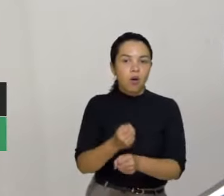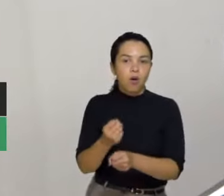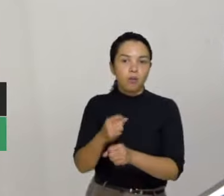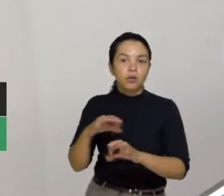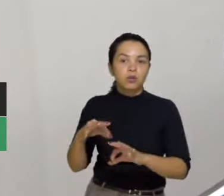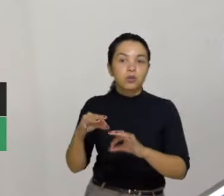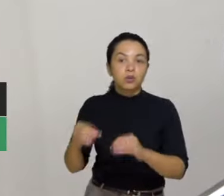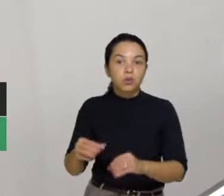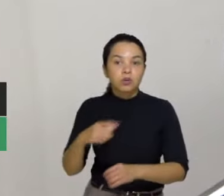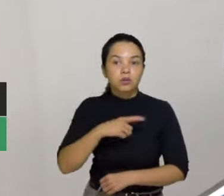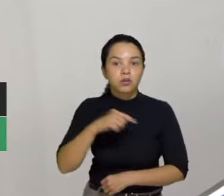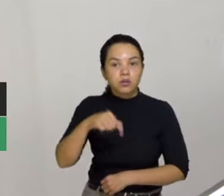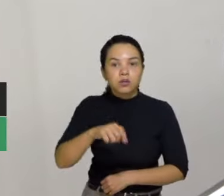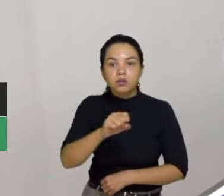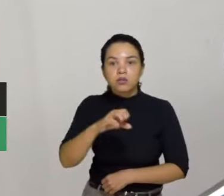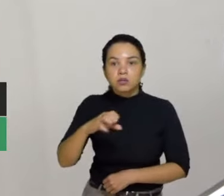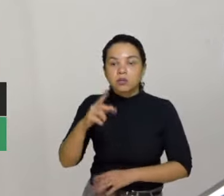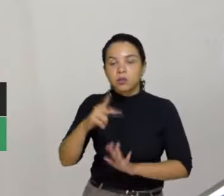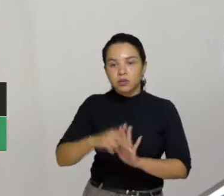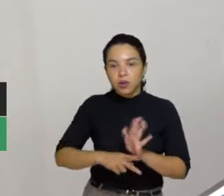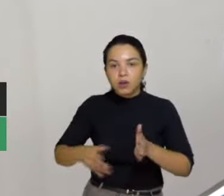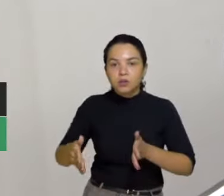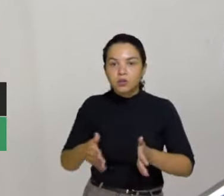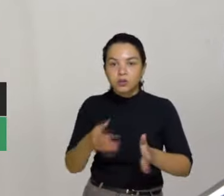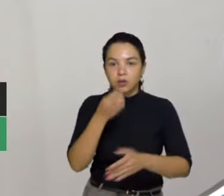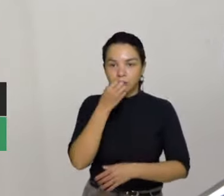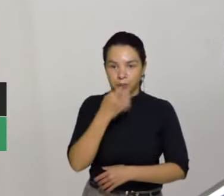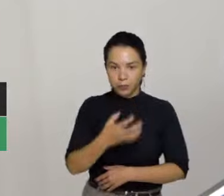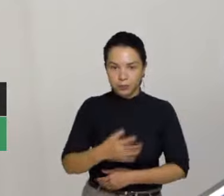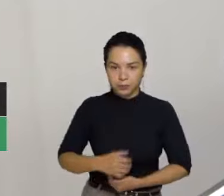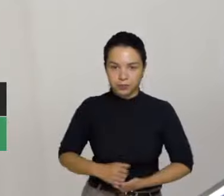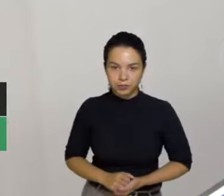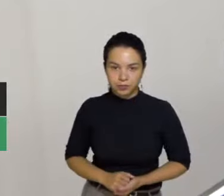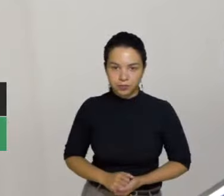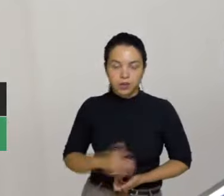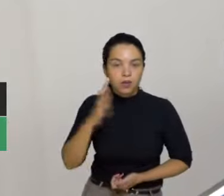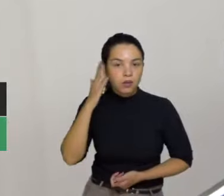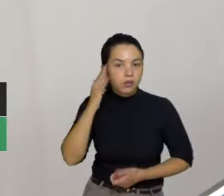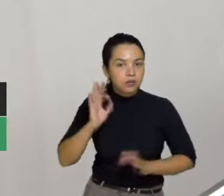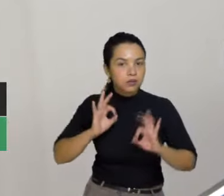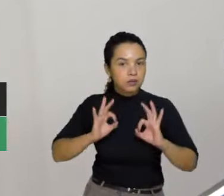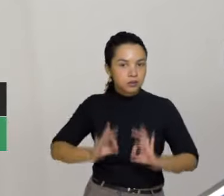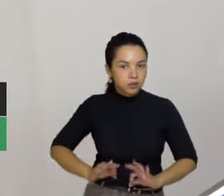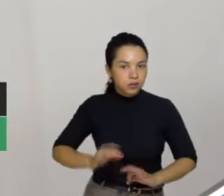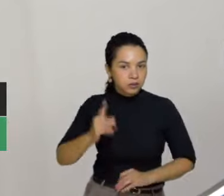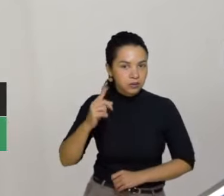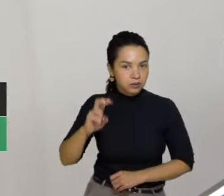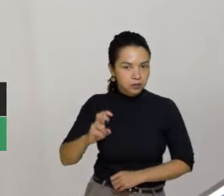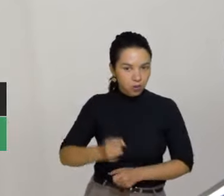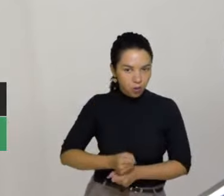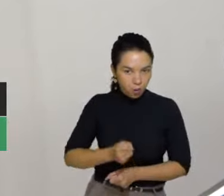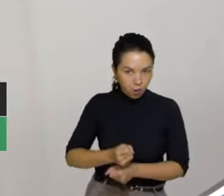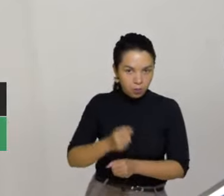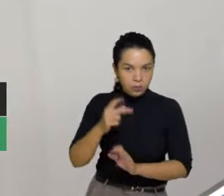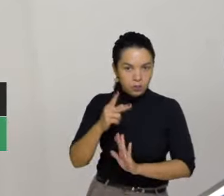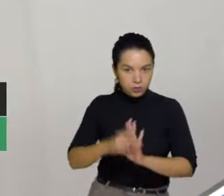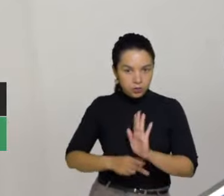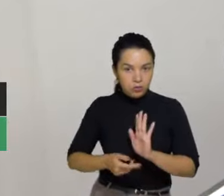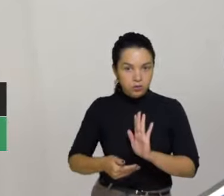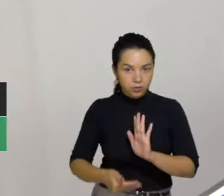Catarina, do projeto Estrada Boa, do governador Jorginho Melo. Tenho certeza que essas 15 obras, esses 15 projetos que vão